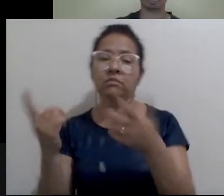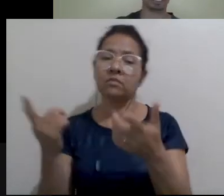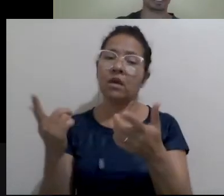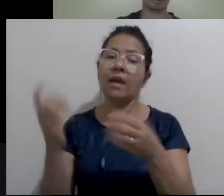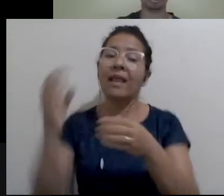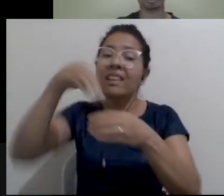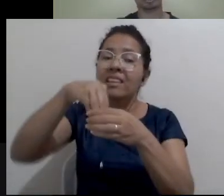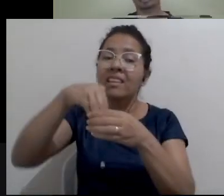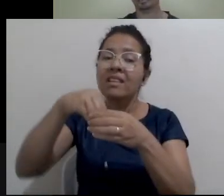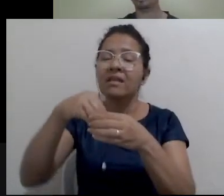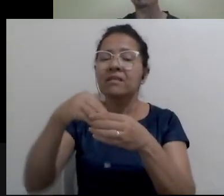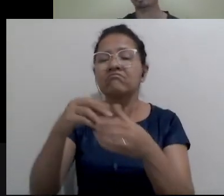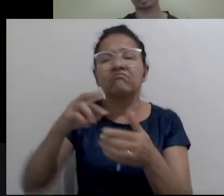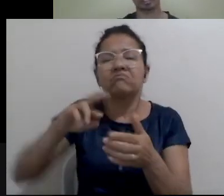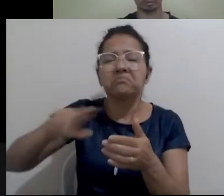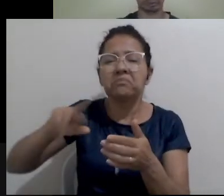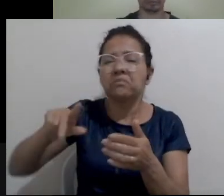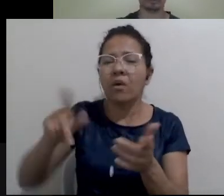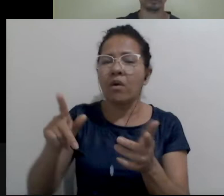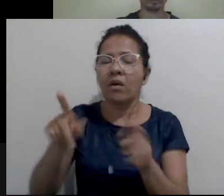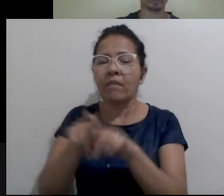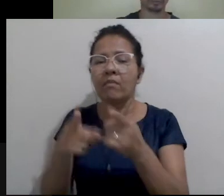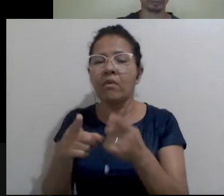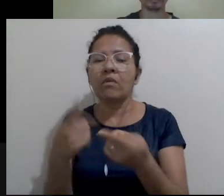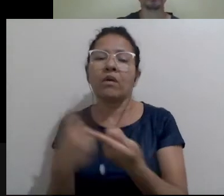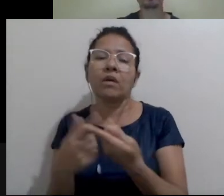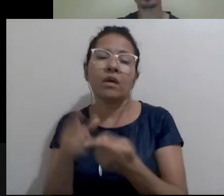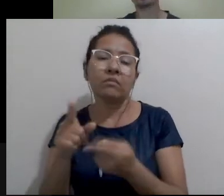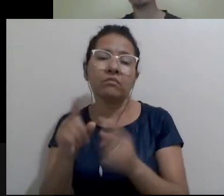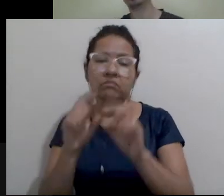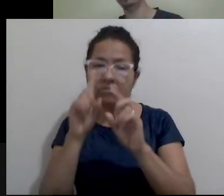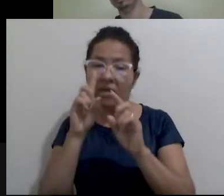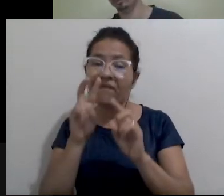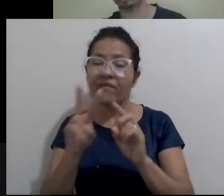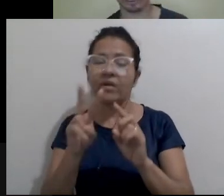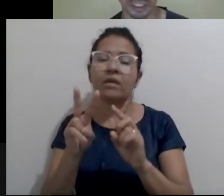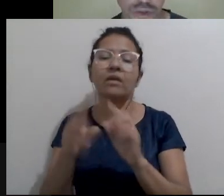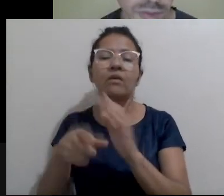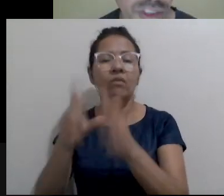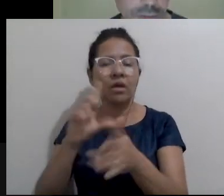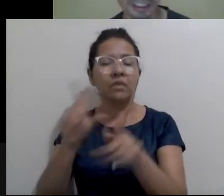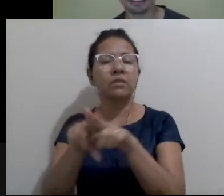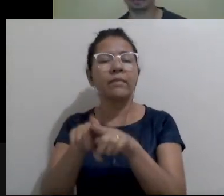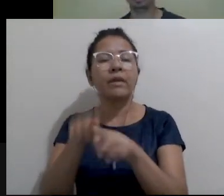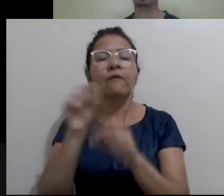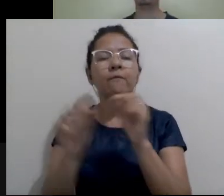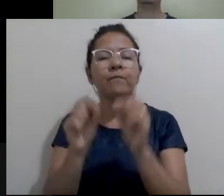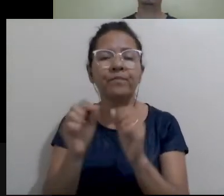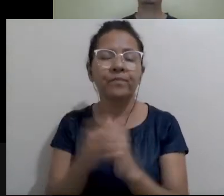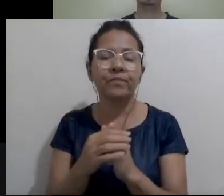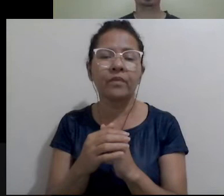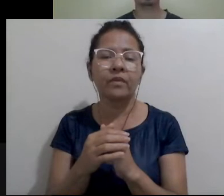interessam para a gente nesse tipo de análise, eles não participam, tá bom? Então, como nós vimos os outros anteriormente, também aqui a gente